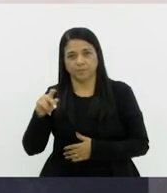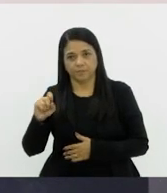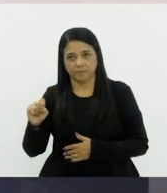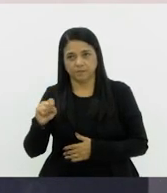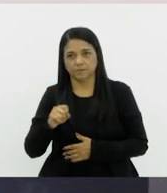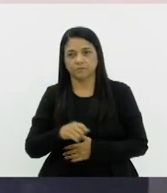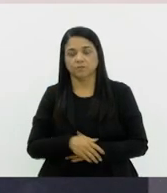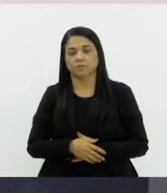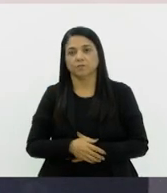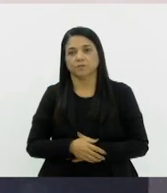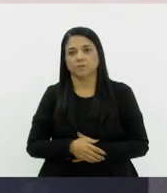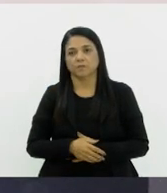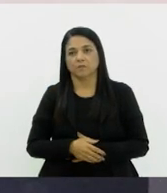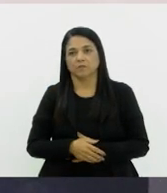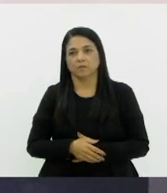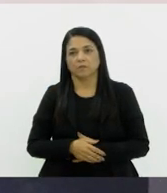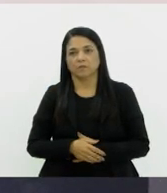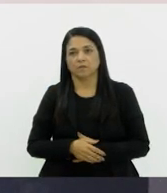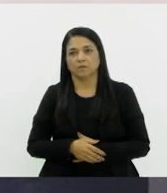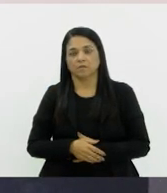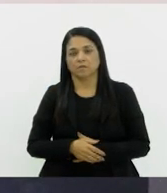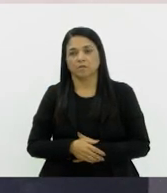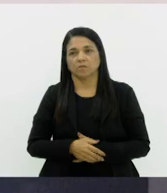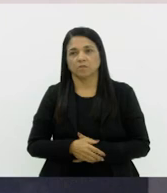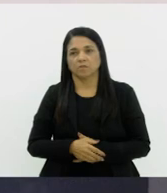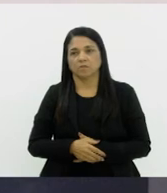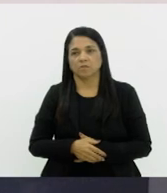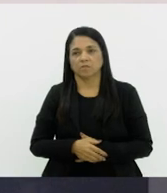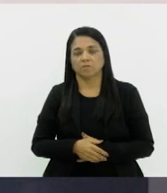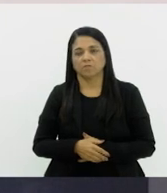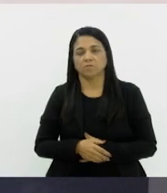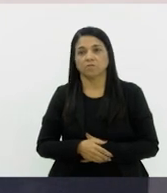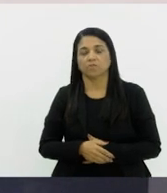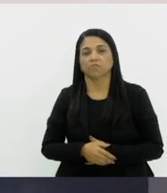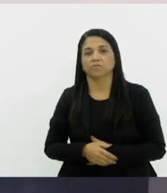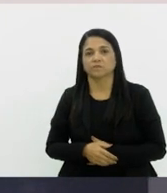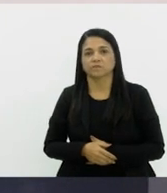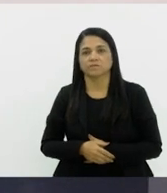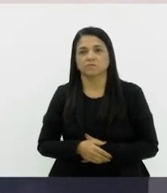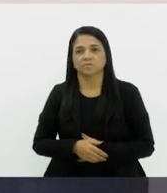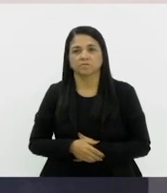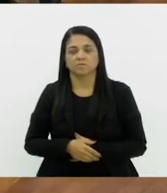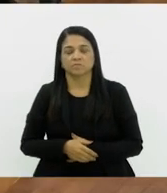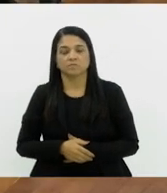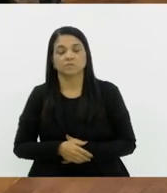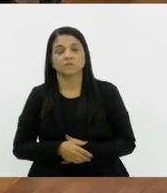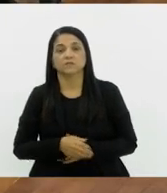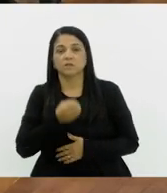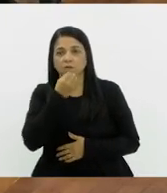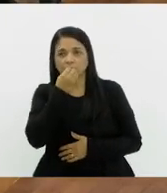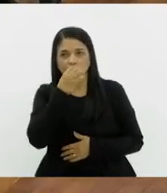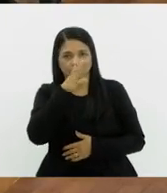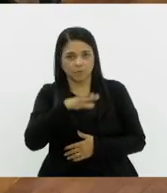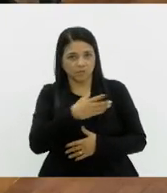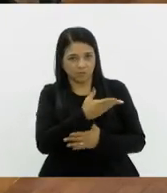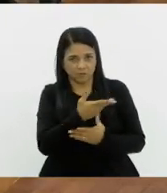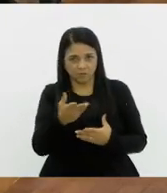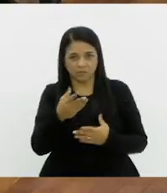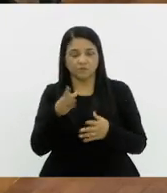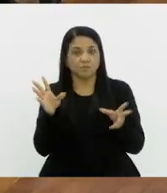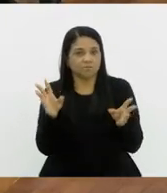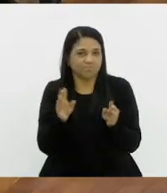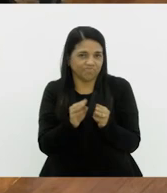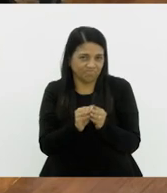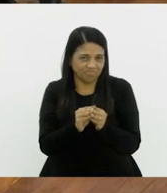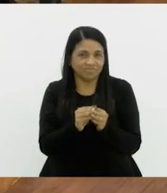Não, Antônio, Vera e depois a ANAC. Aí a gente faz os encaminhamentos. Olá, boa tarde a todos. Eu vou ser bastante breve, porque